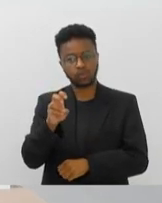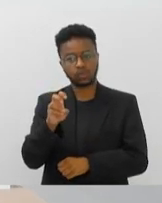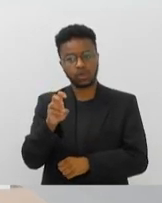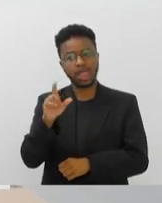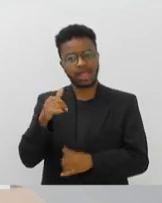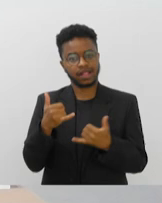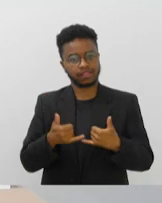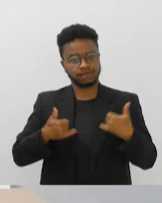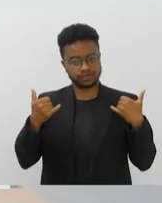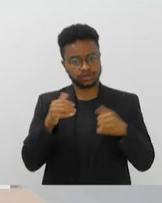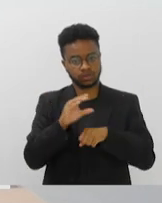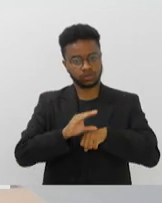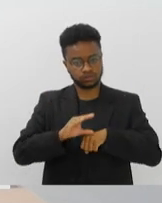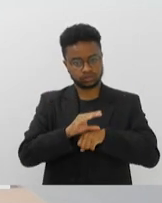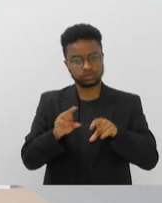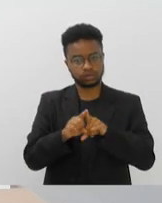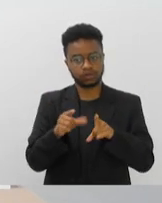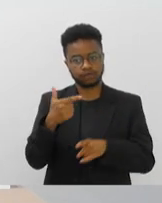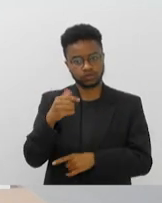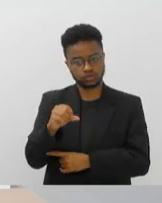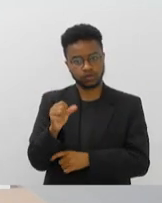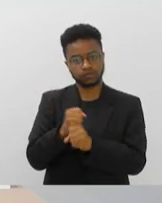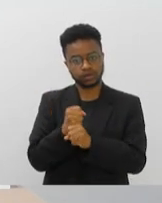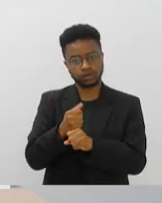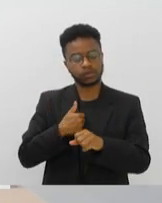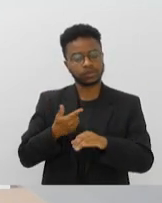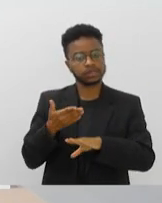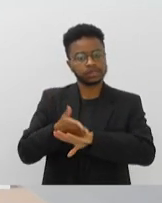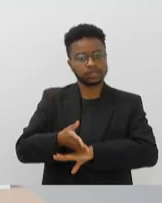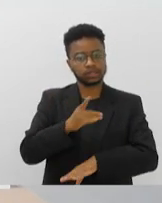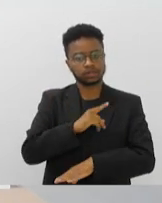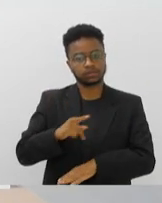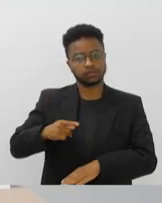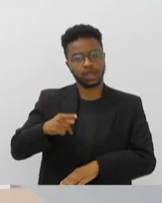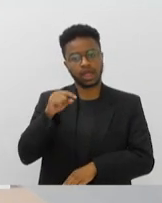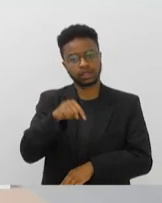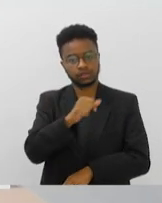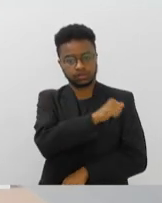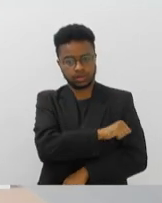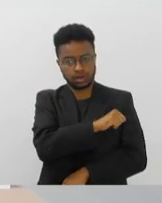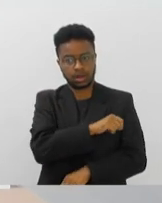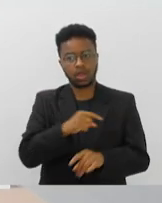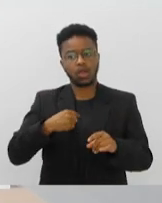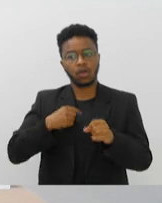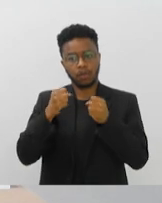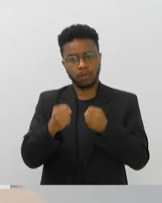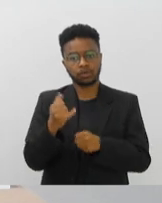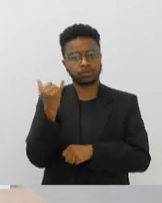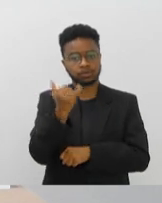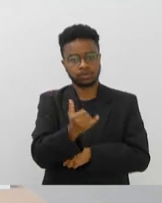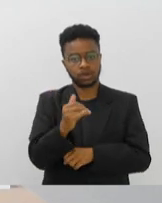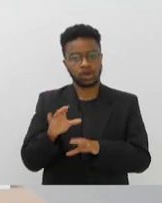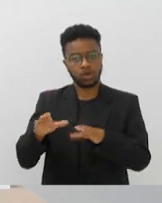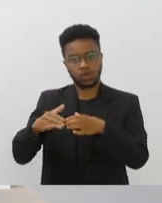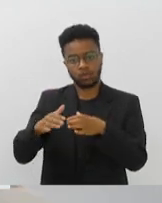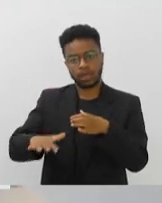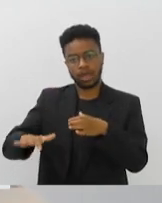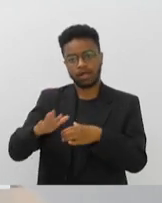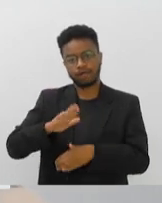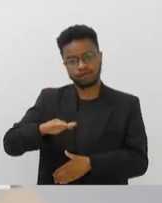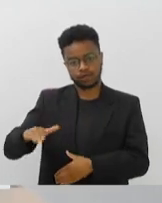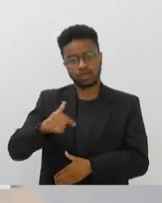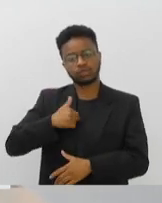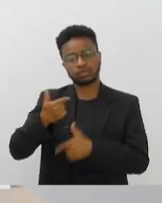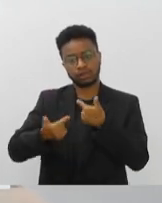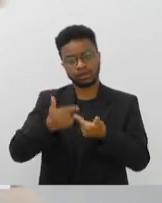inclusive eh 29 anos de ingresso na Defensoria Público do Estado do Rio posso te afirmar que nas varas de infância e eu já trabalhei na Vara da